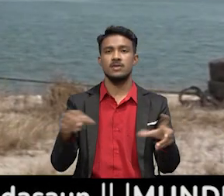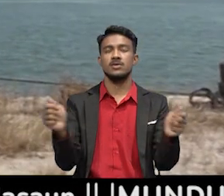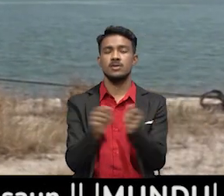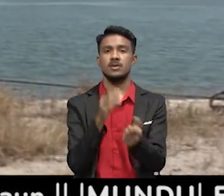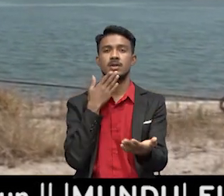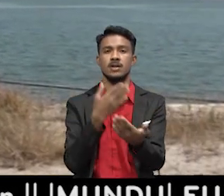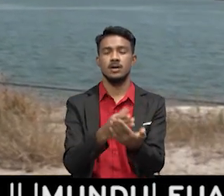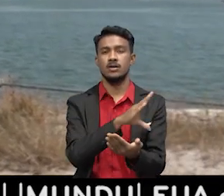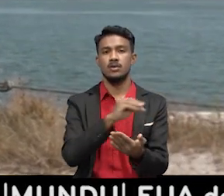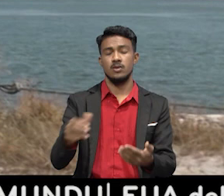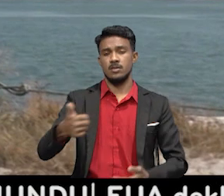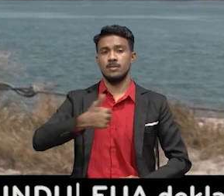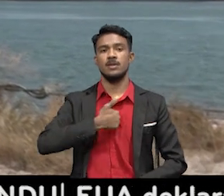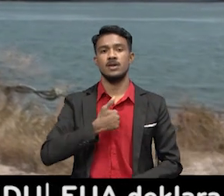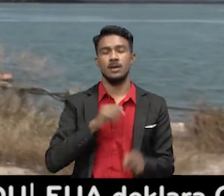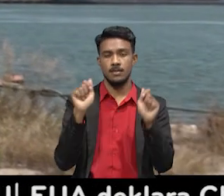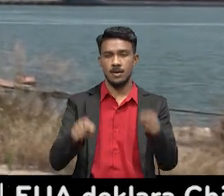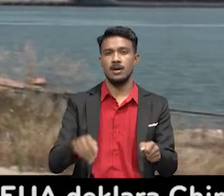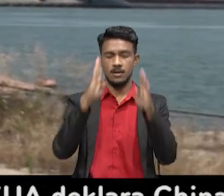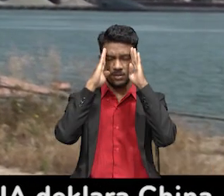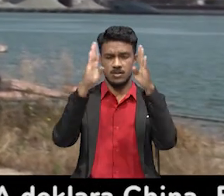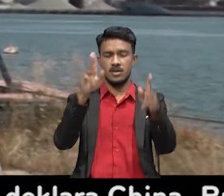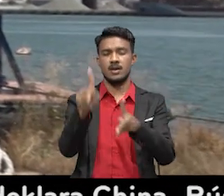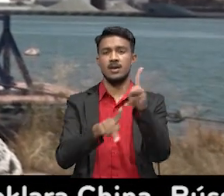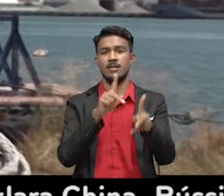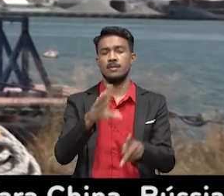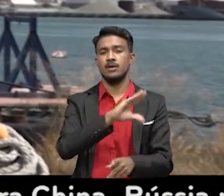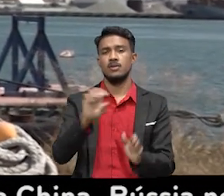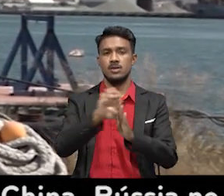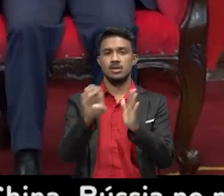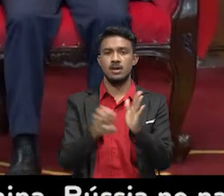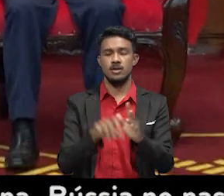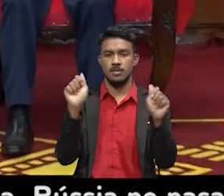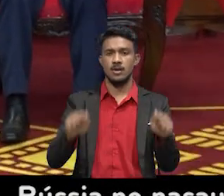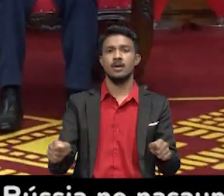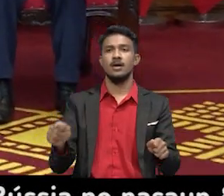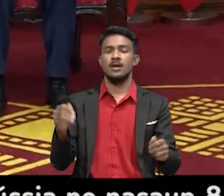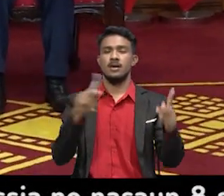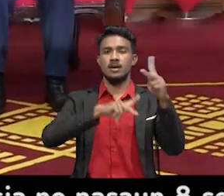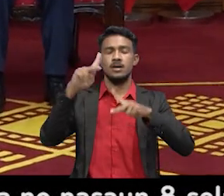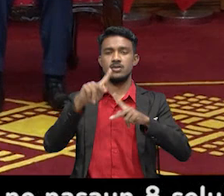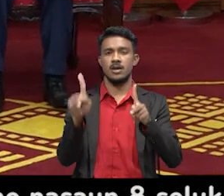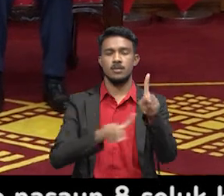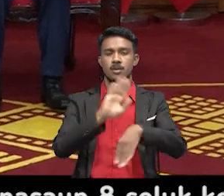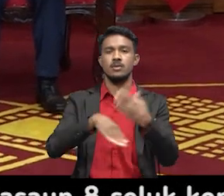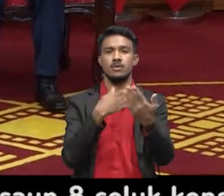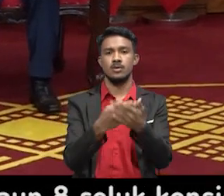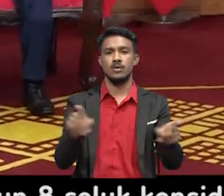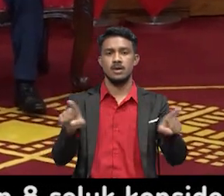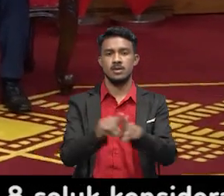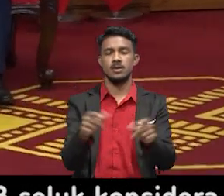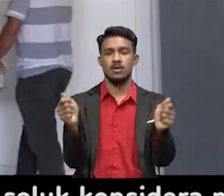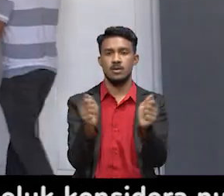no independente ho de tau interesse povo no estado. Nune atende caso no cidadão ho tu hanesan. Ho nune exige